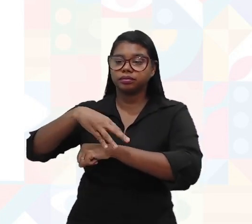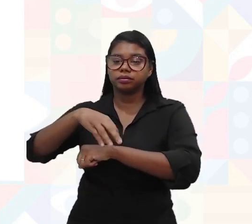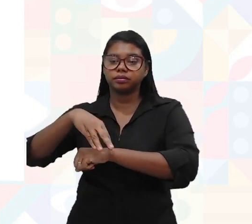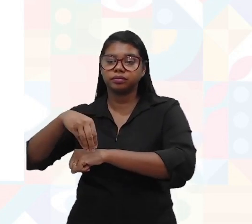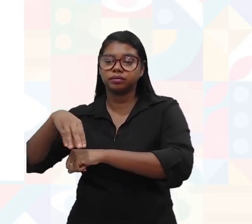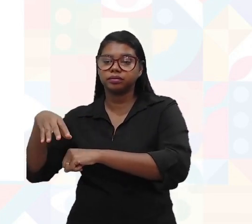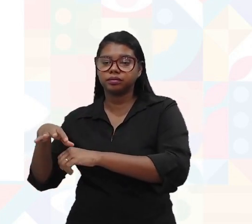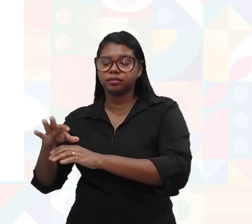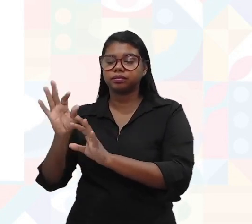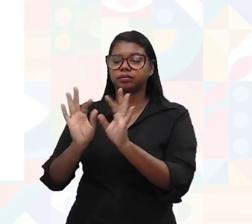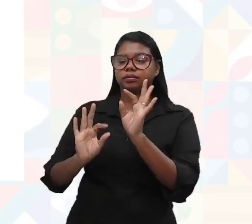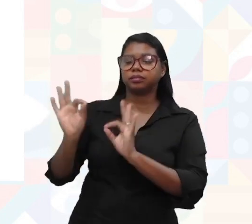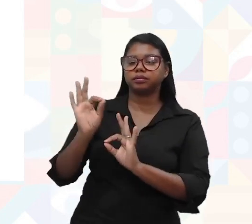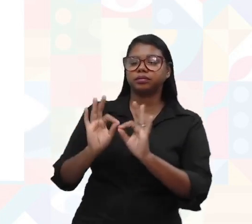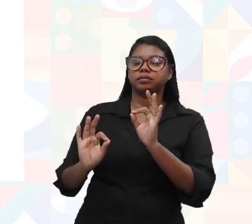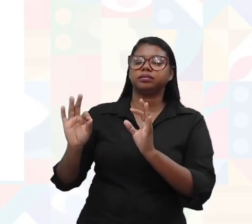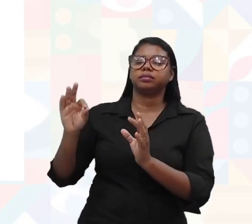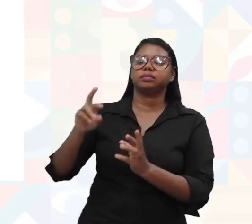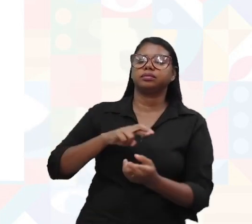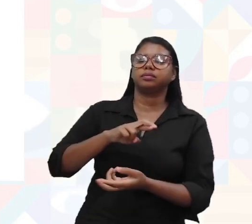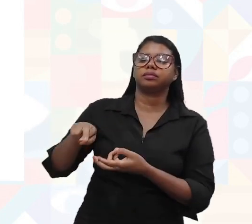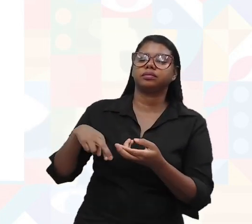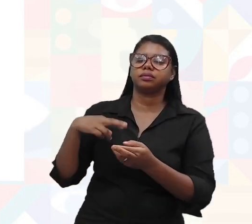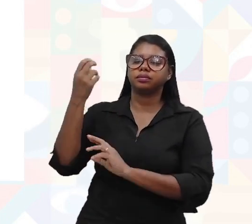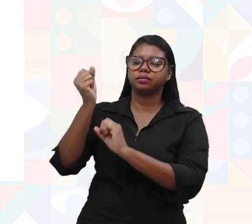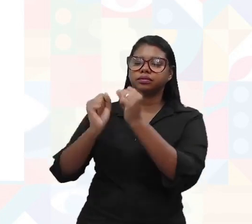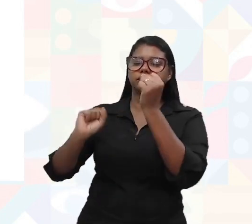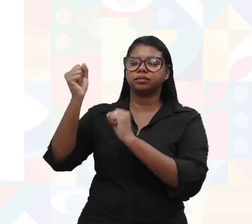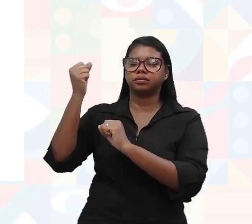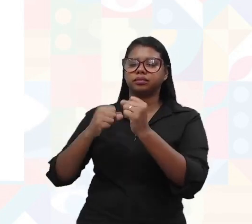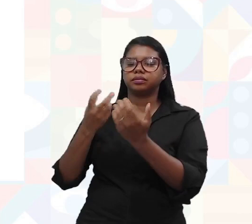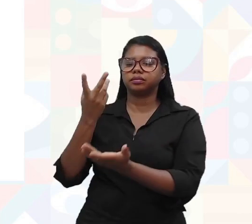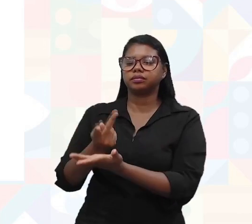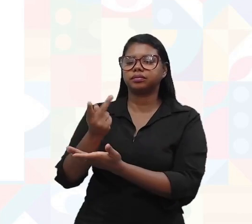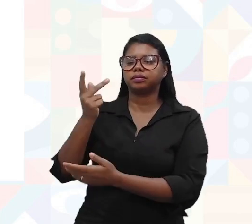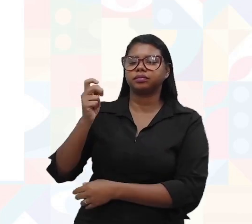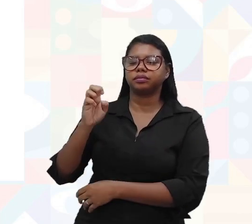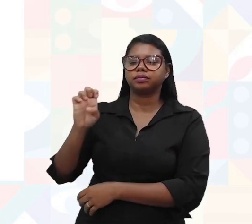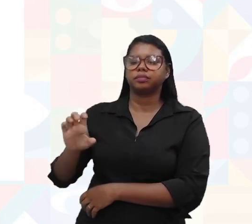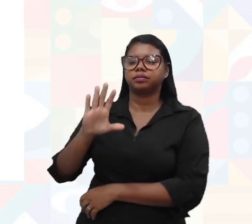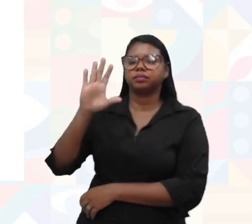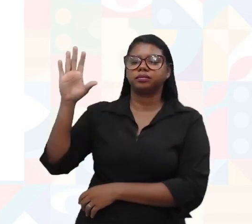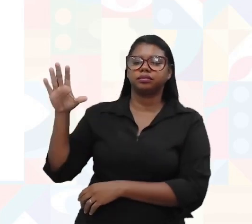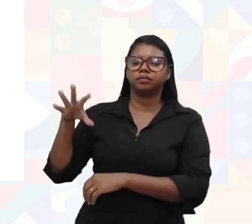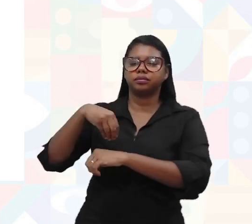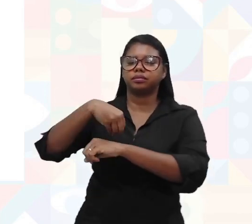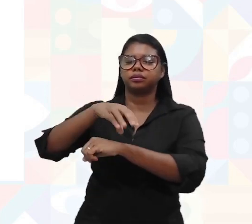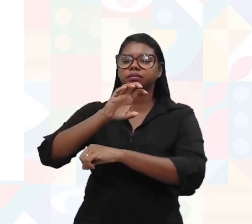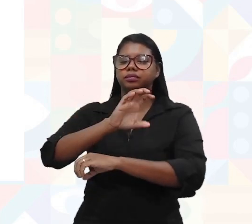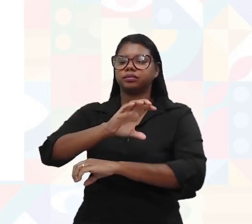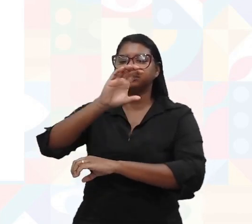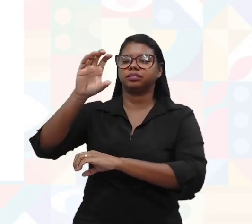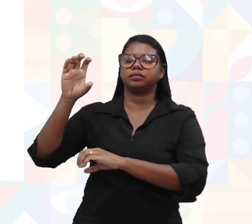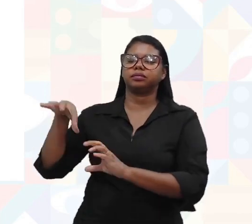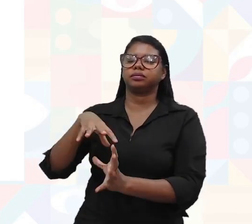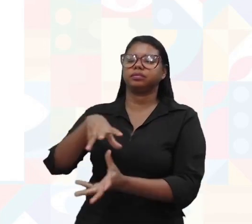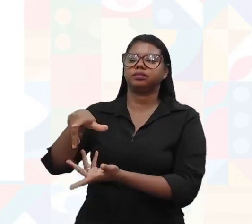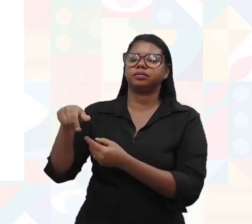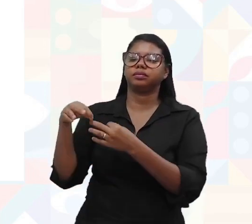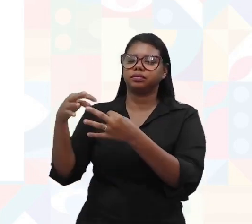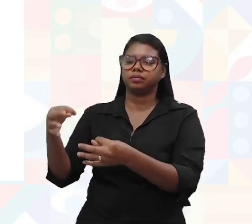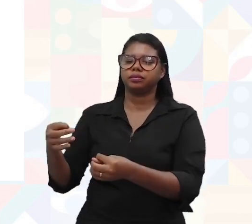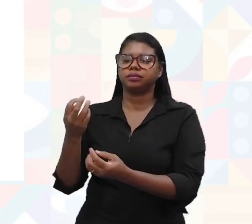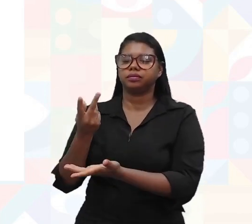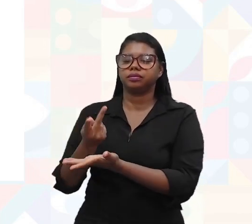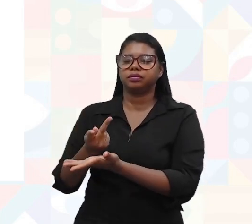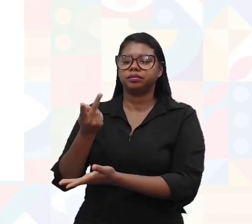arrebatado pela Revolução Industrial, que se inicia, obviamente, na Europa e depois se espalha pelo mundo todo. E isso vai levar a uma série